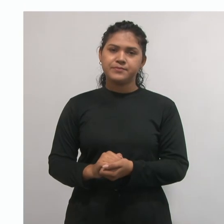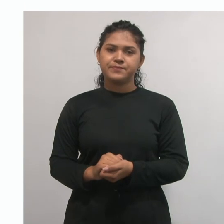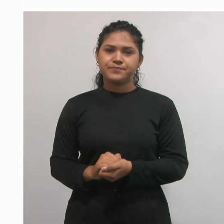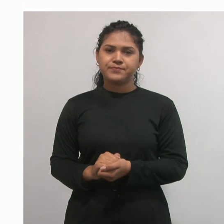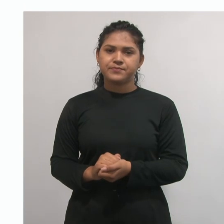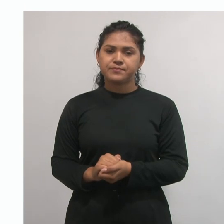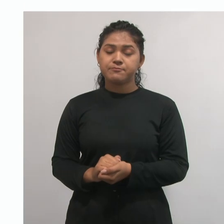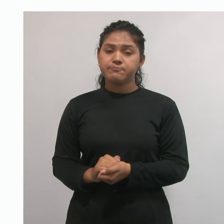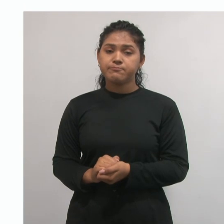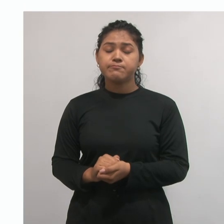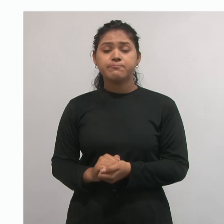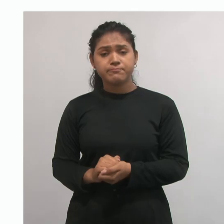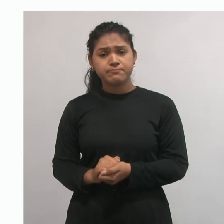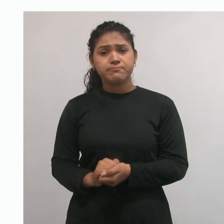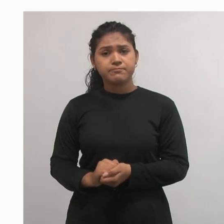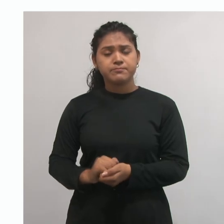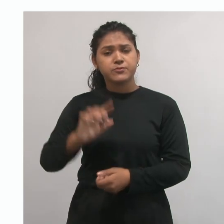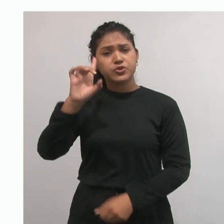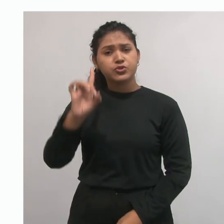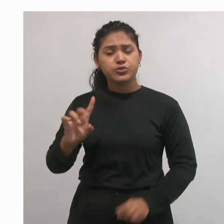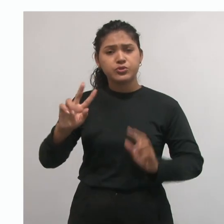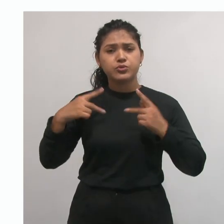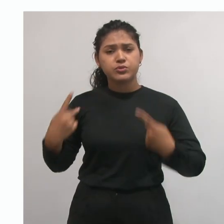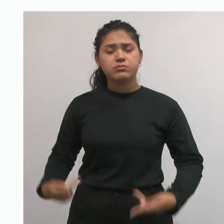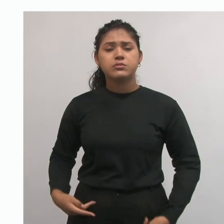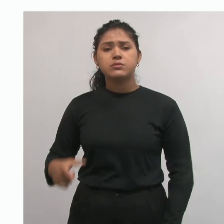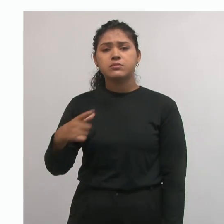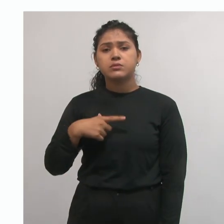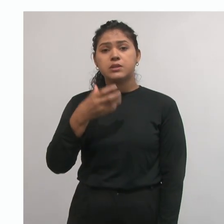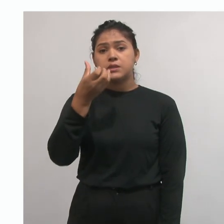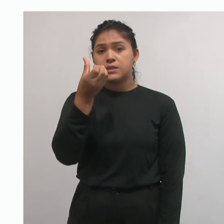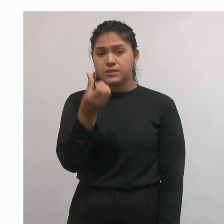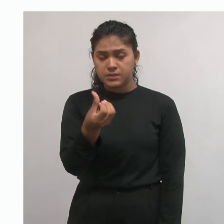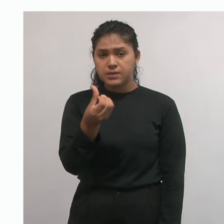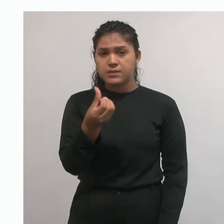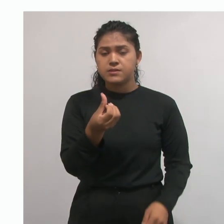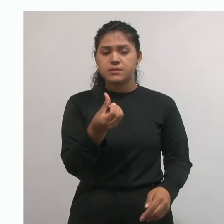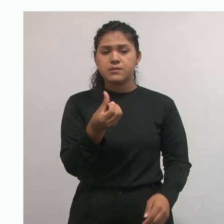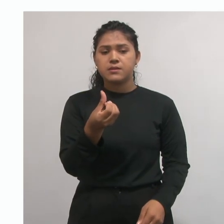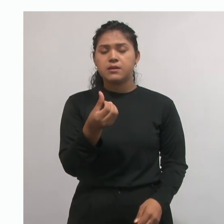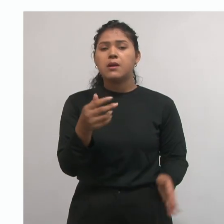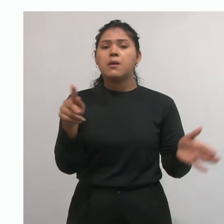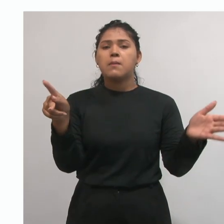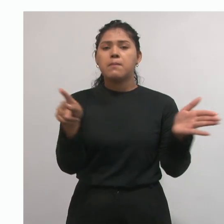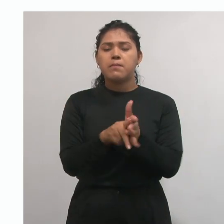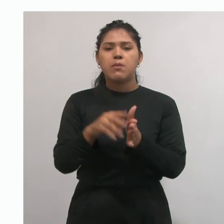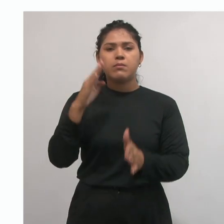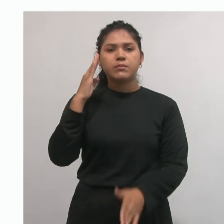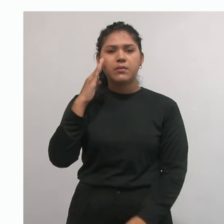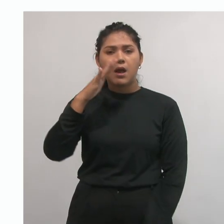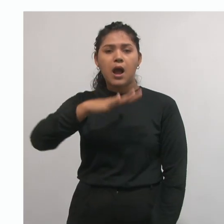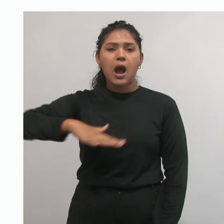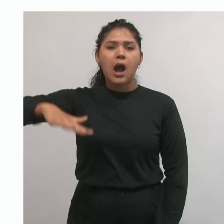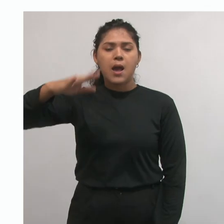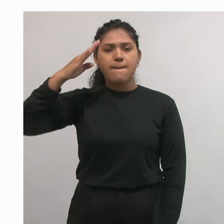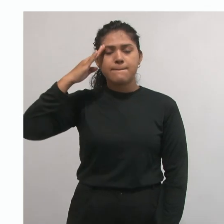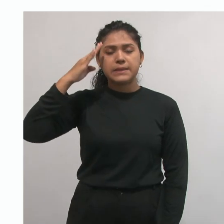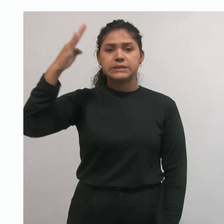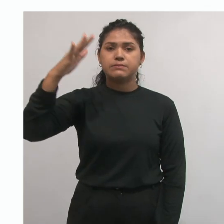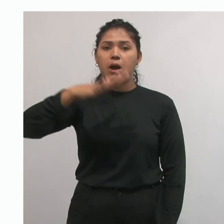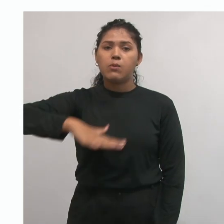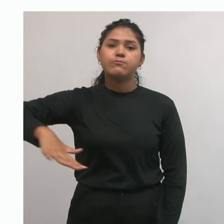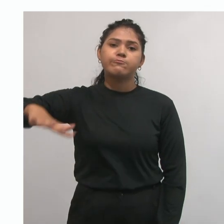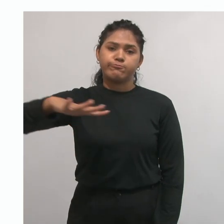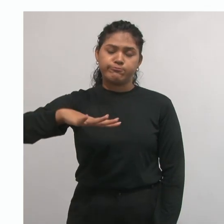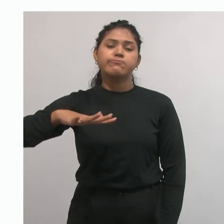Então, os direitos humanos, eles têm 6 princípios, que é a partir desses princípios que a